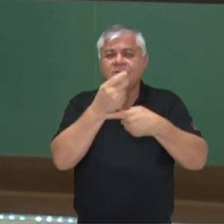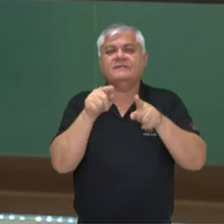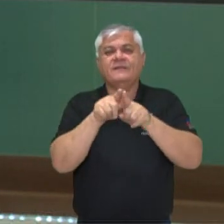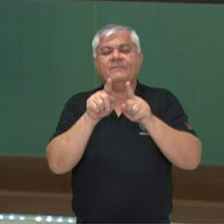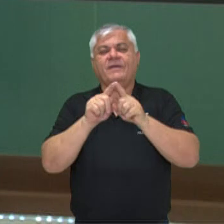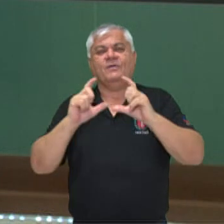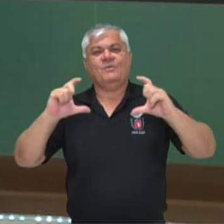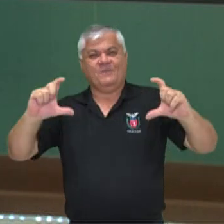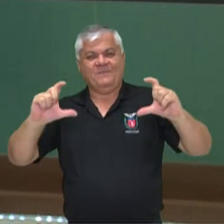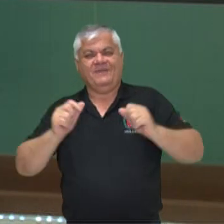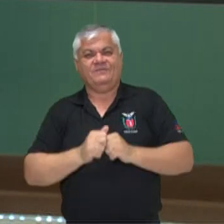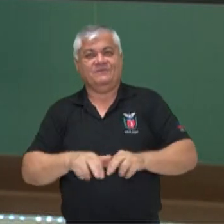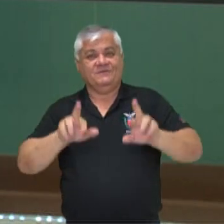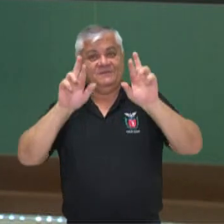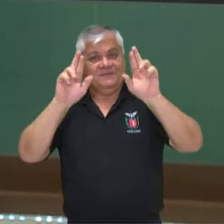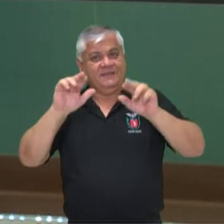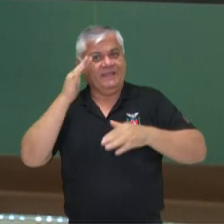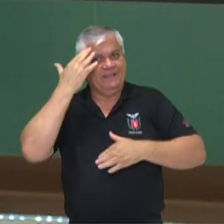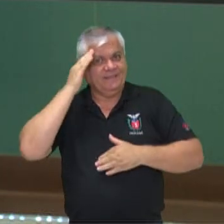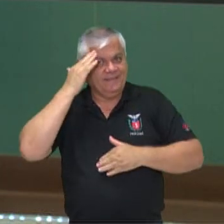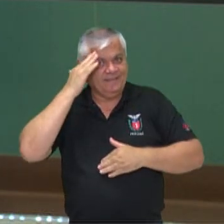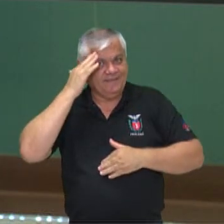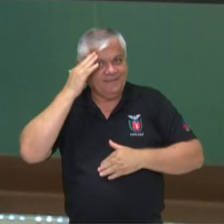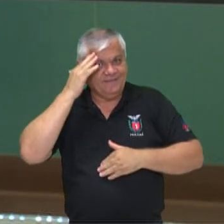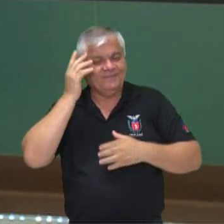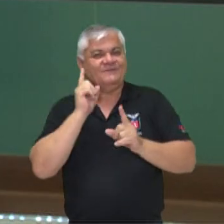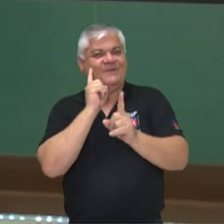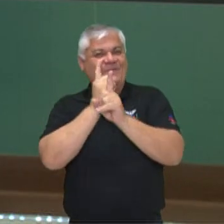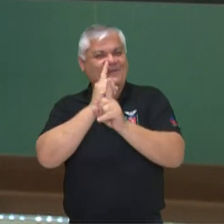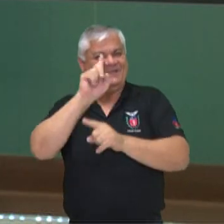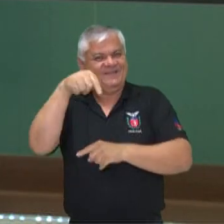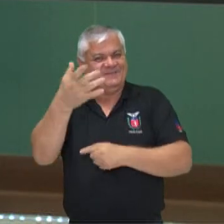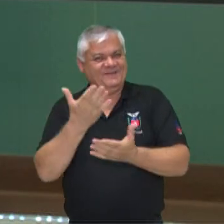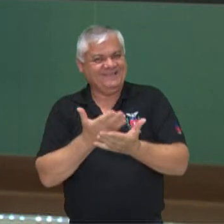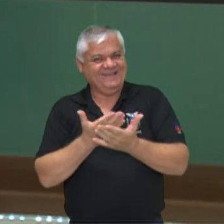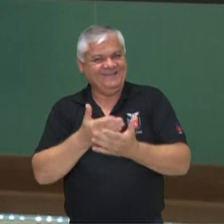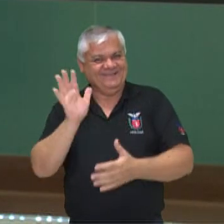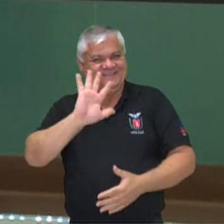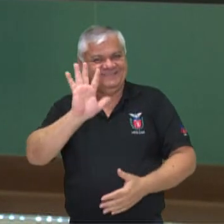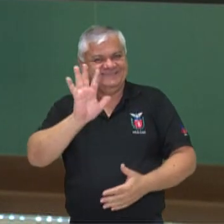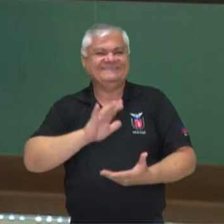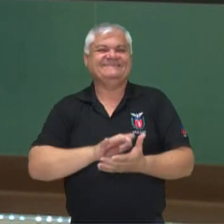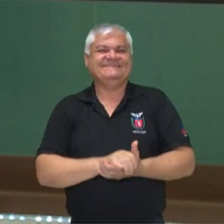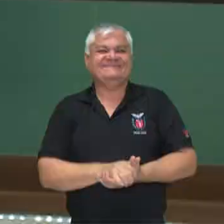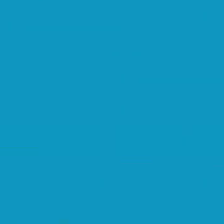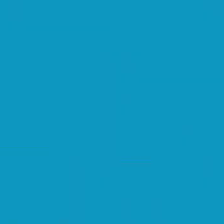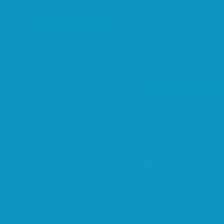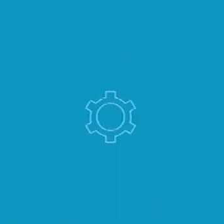agrupamento. Espero que vocês tenham entendido e a gente se vê na próxima aula, galerinha. Até mais!